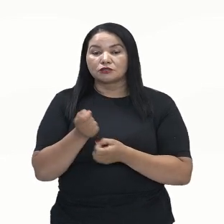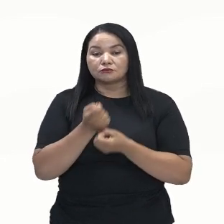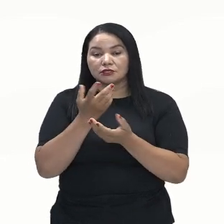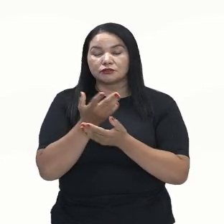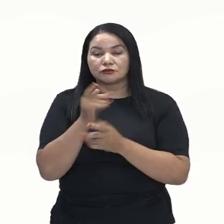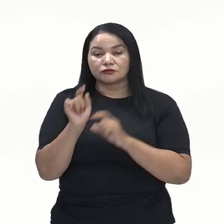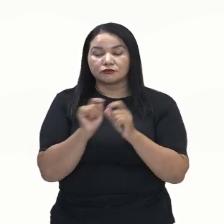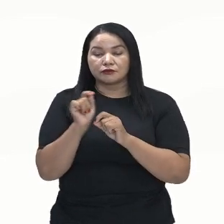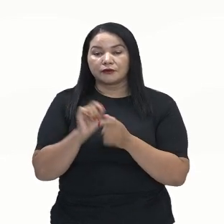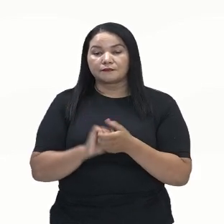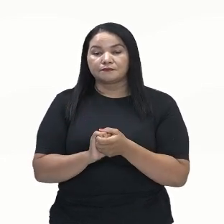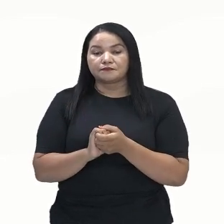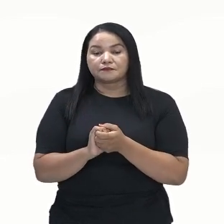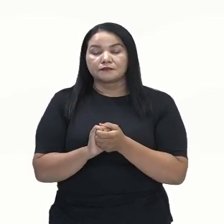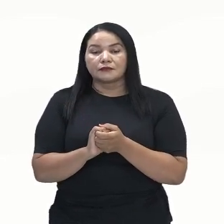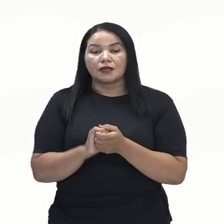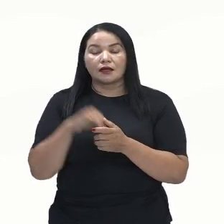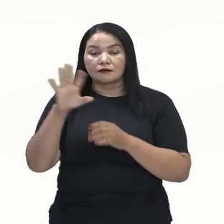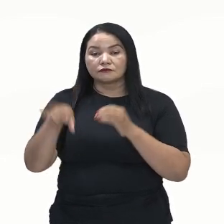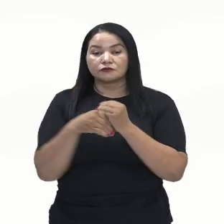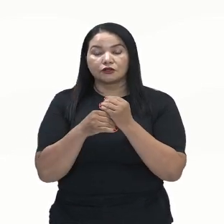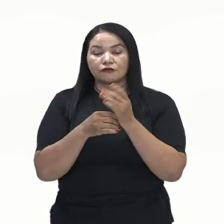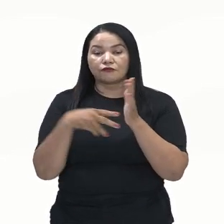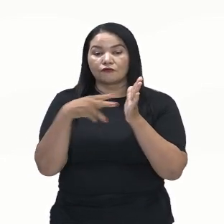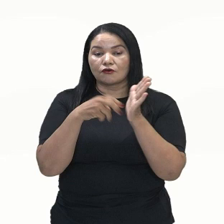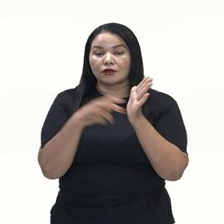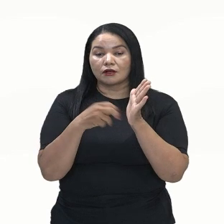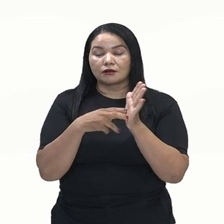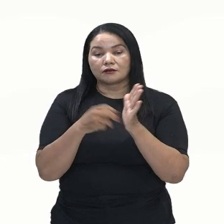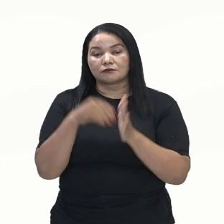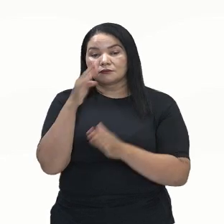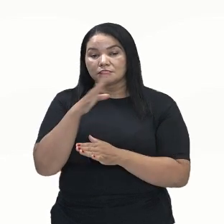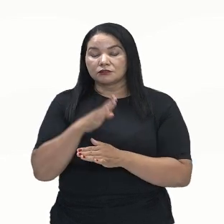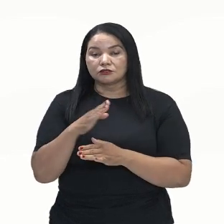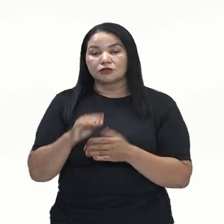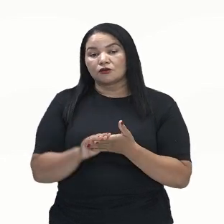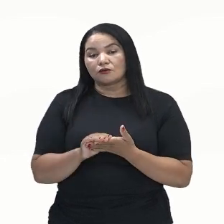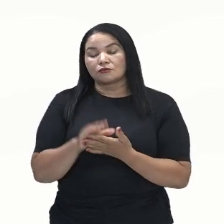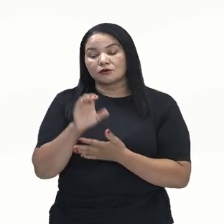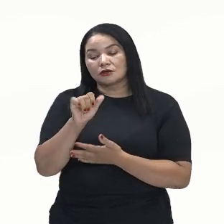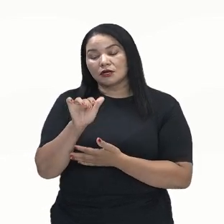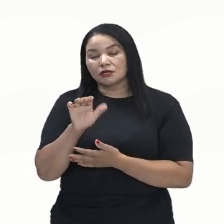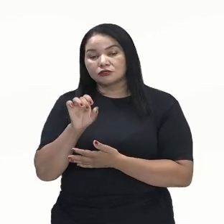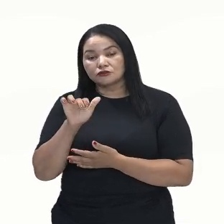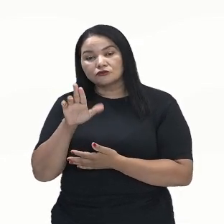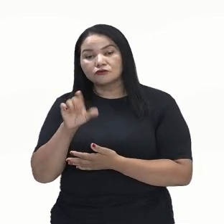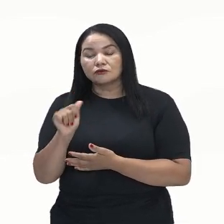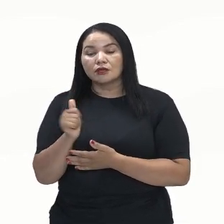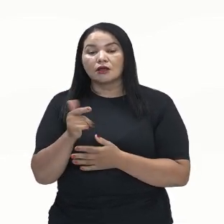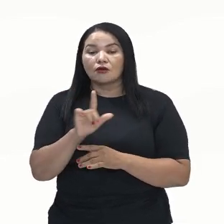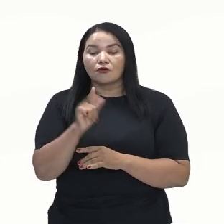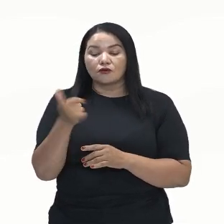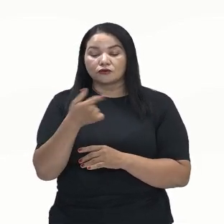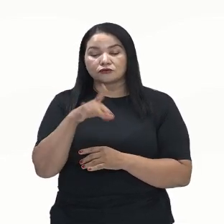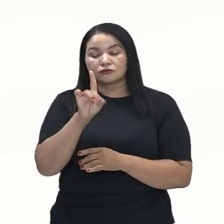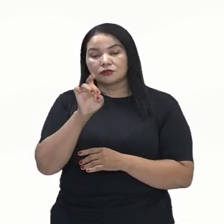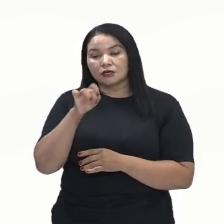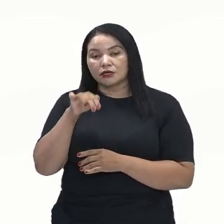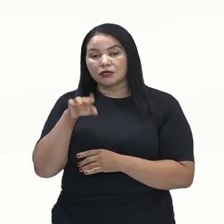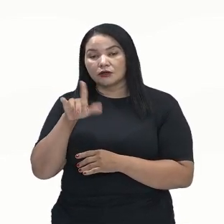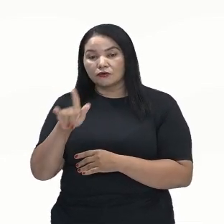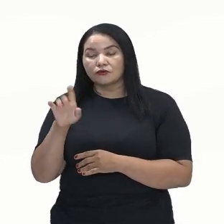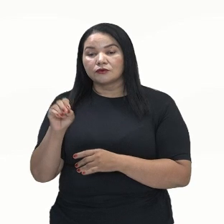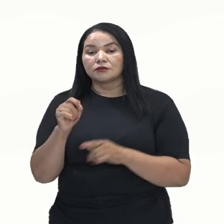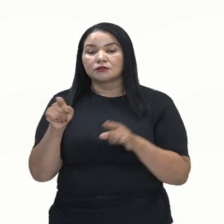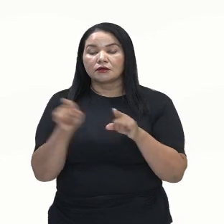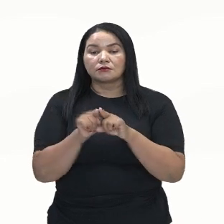foram introduzidas no vocabulário brasileiro, como caçula, como dengo. Então são expressões e